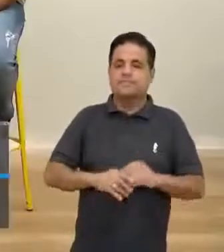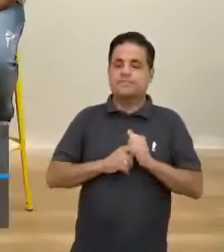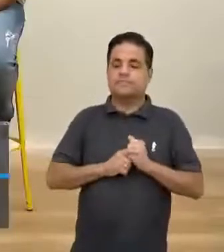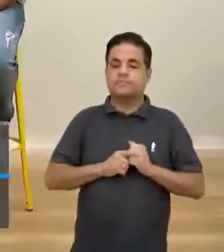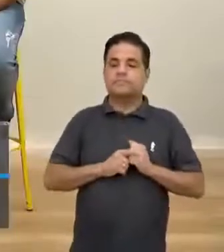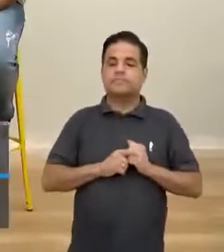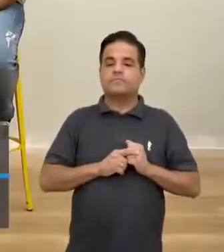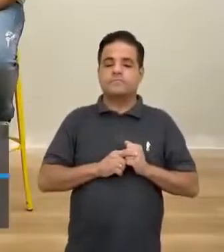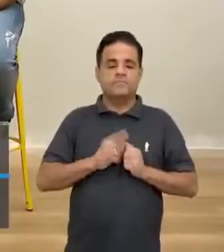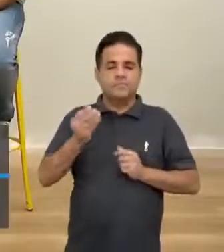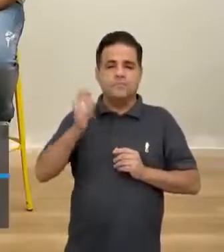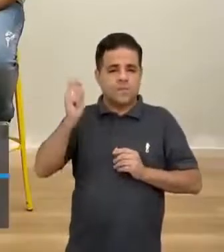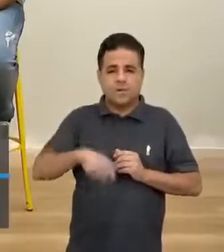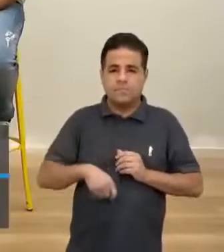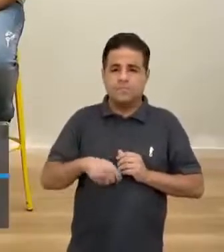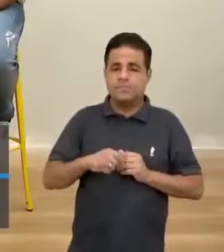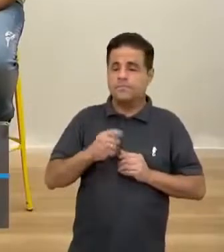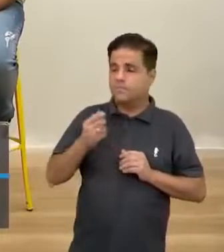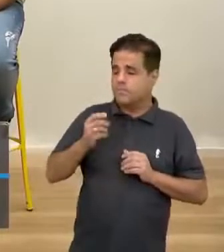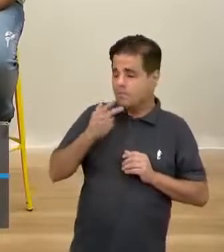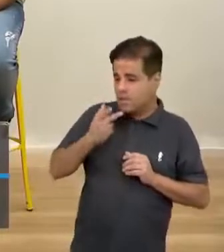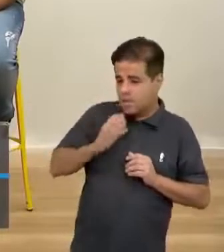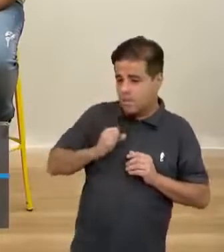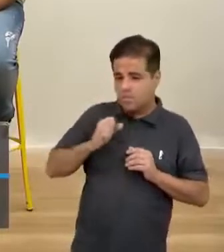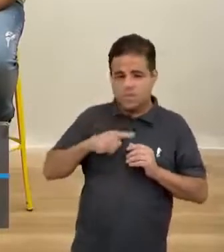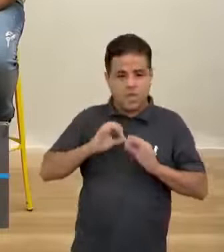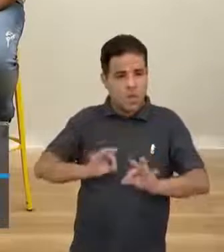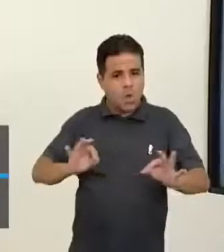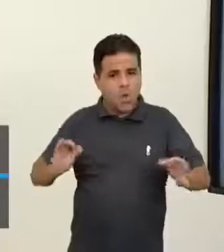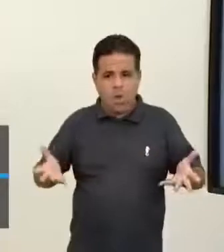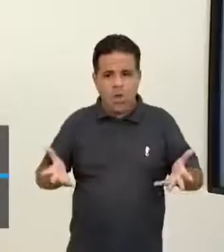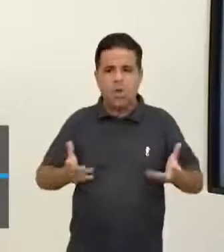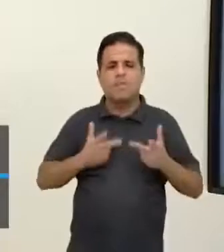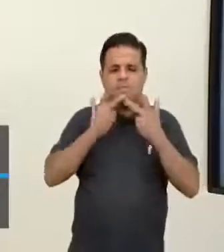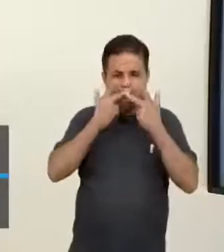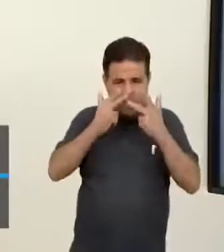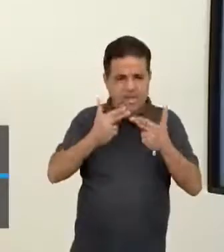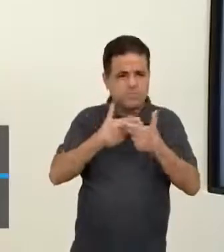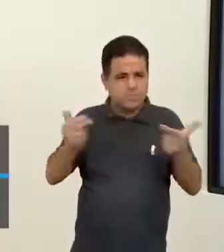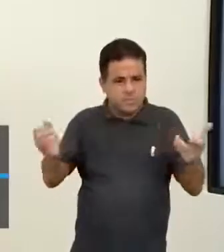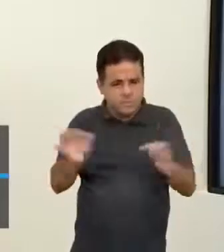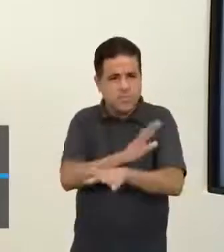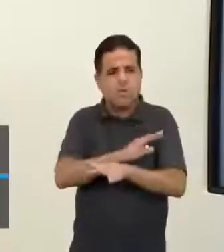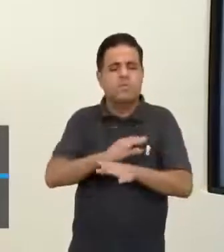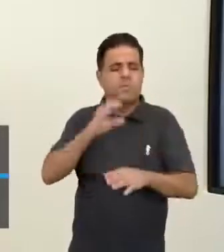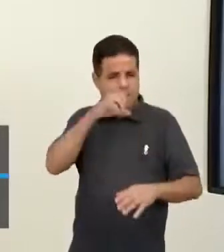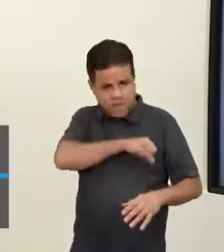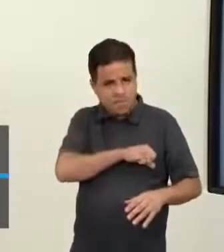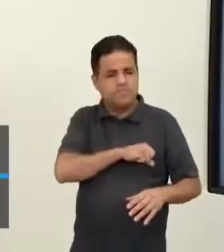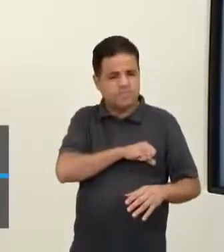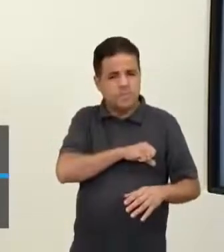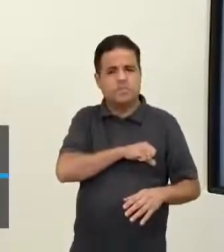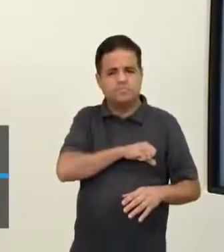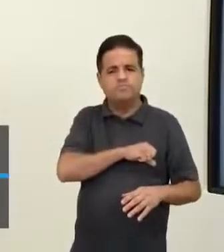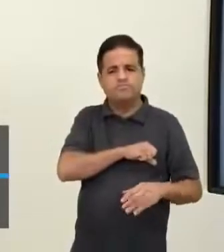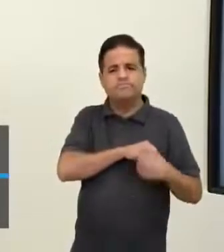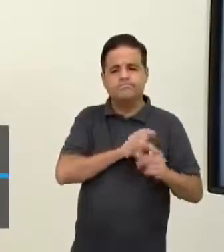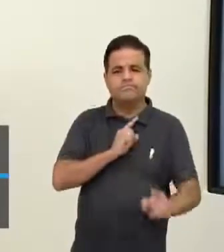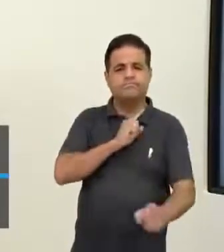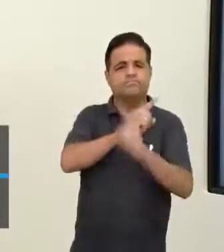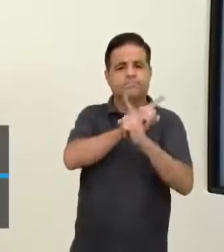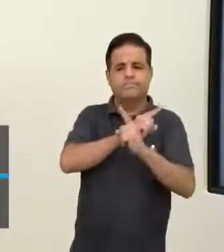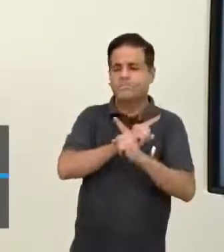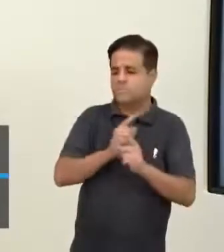o cara de horror? perguntou, como que eu posso encontrar amor nesses dias de horror, né? Isso. Então é como se isso fosse algo muito pronto e rápido, né? Ele